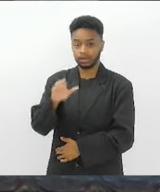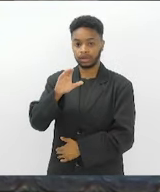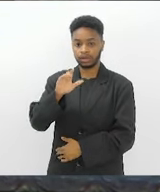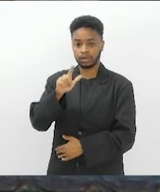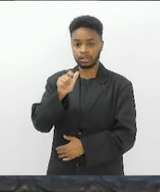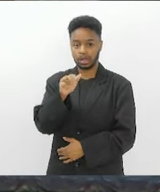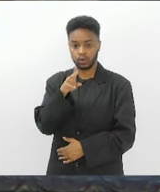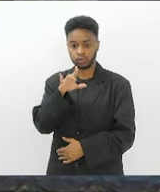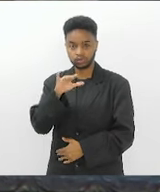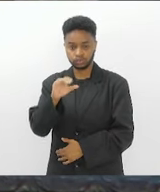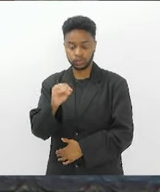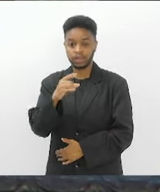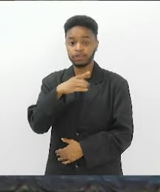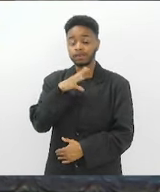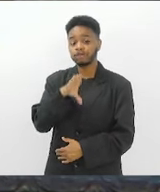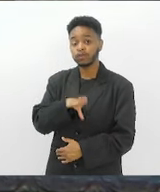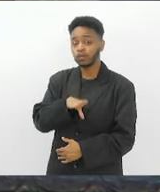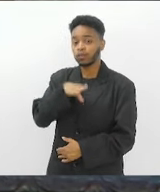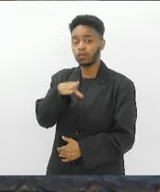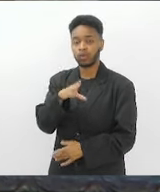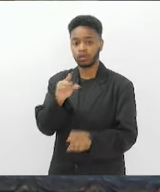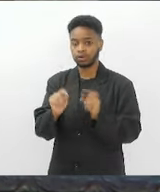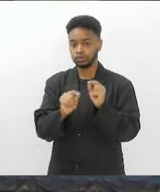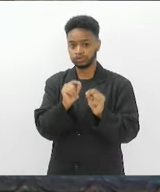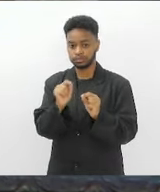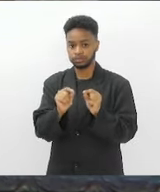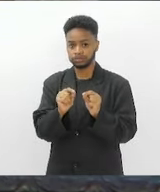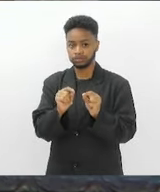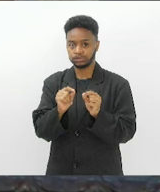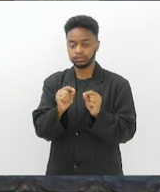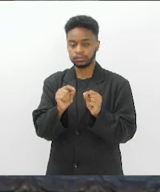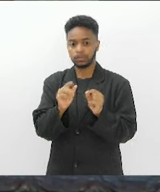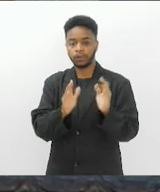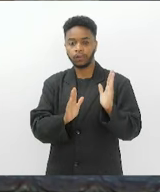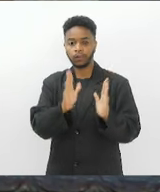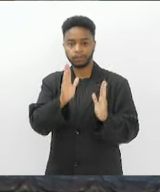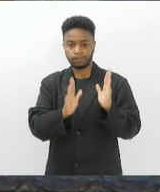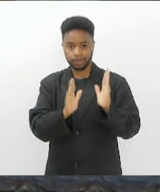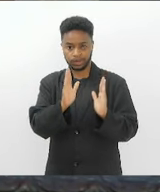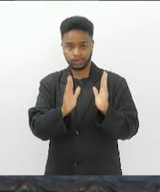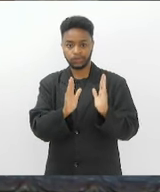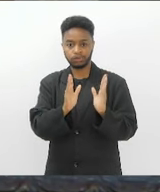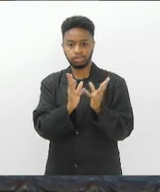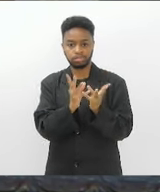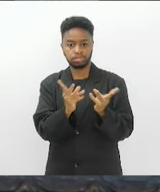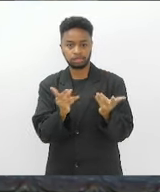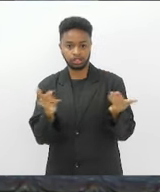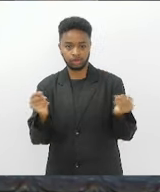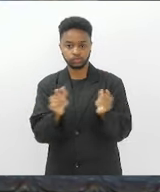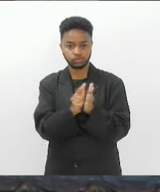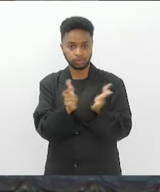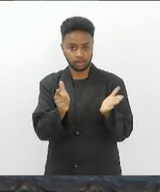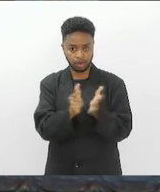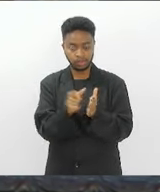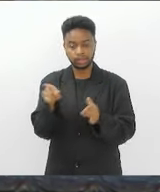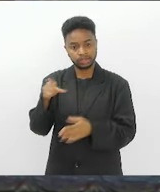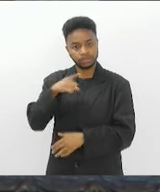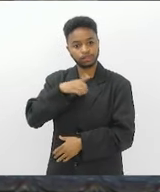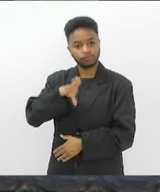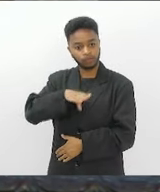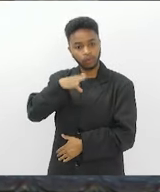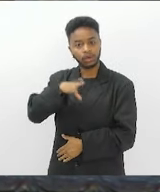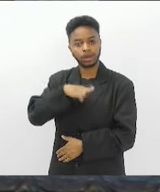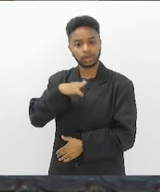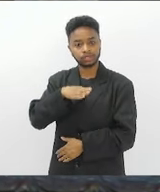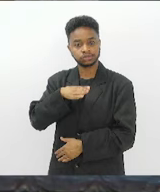a coragem de, nessa maré vazante do jornalismo impresso, retomar o título do